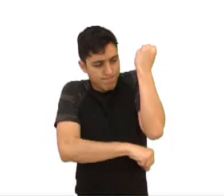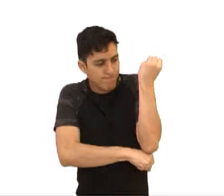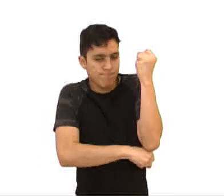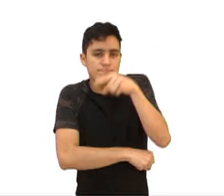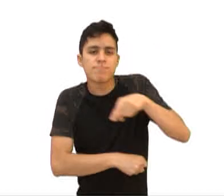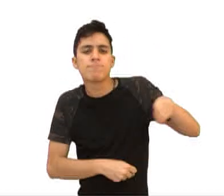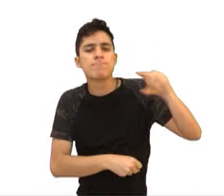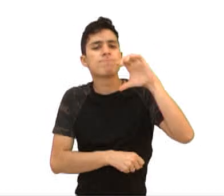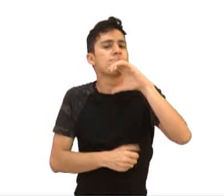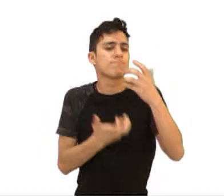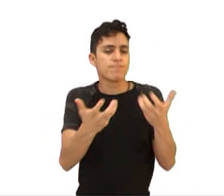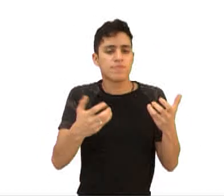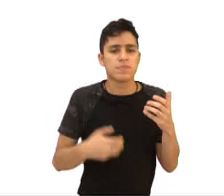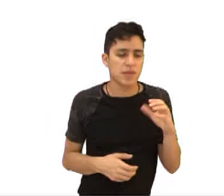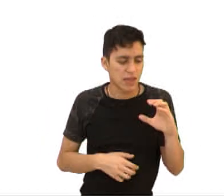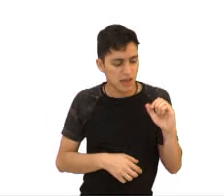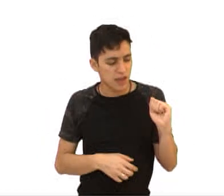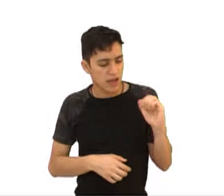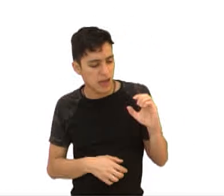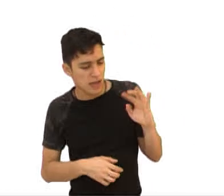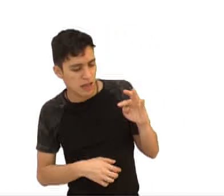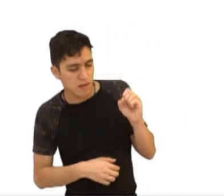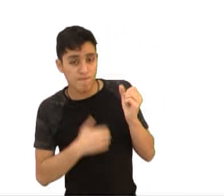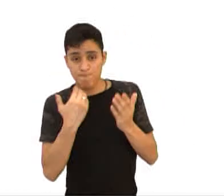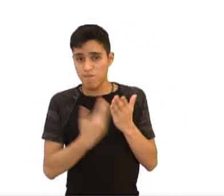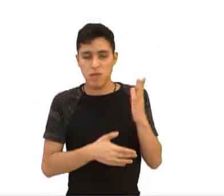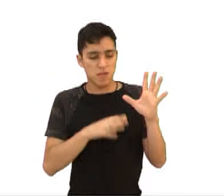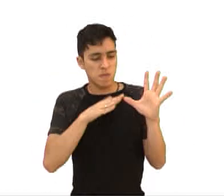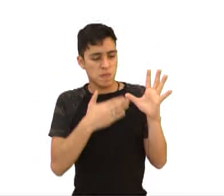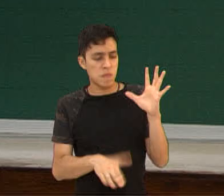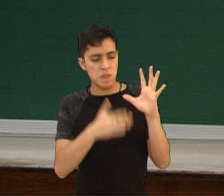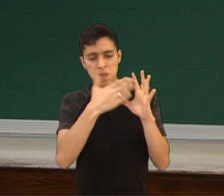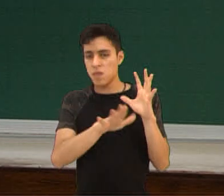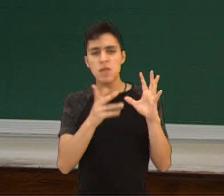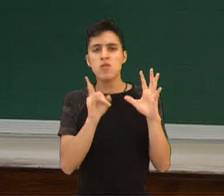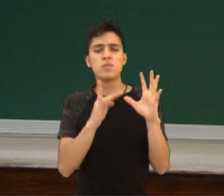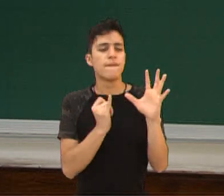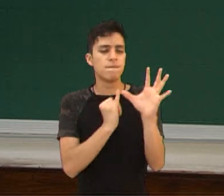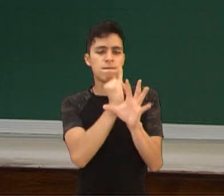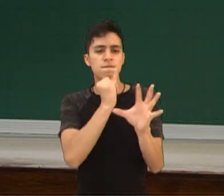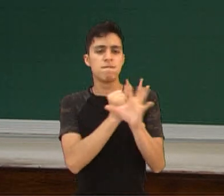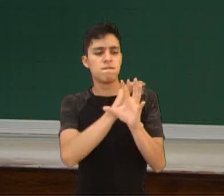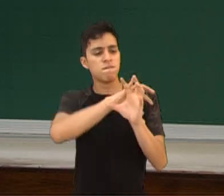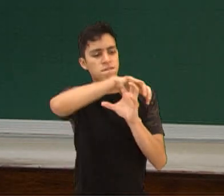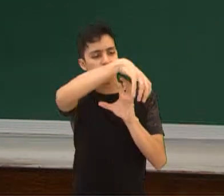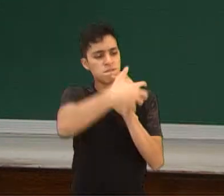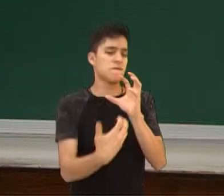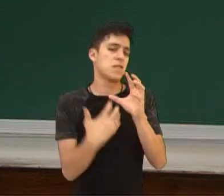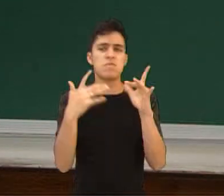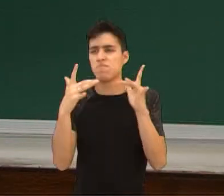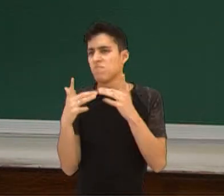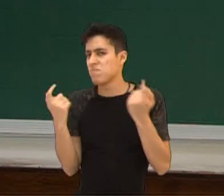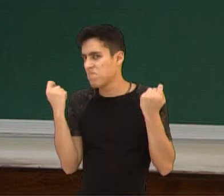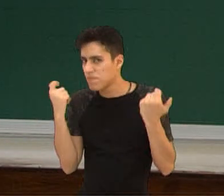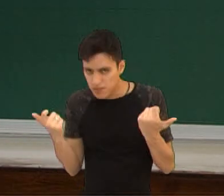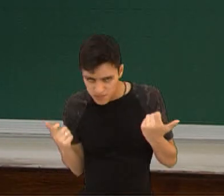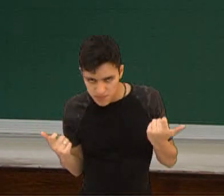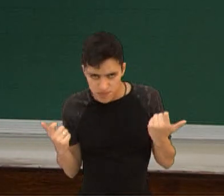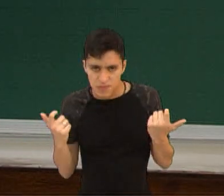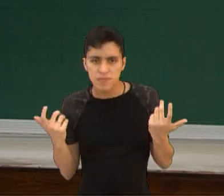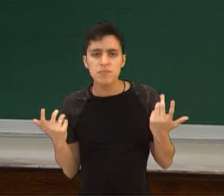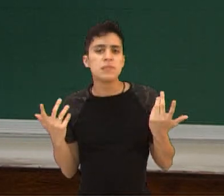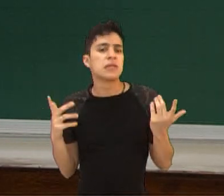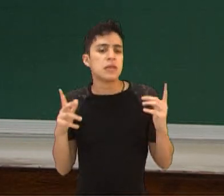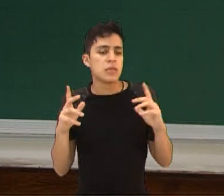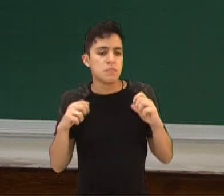quente. Então, por exemplo, os cactos, que perderam as folhas, que as folhas se restringem aos espinhos, então diminui a área de contato com o ambiente para diminuir a